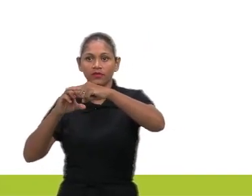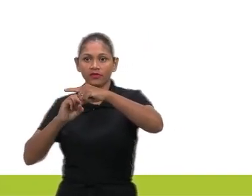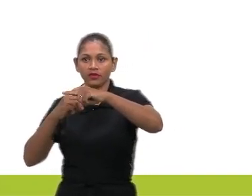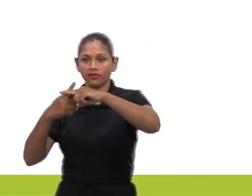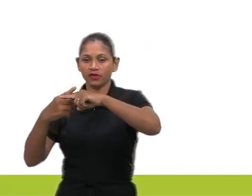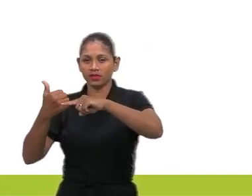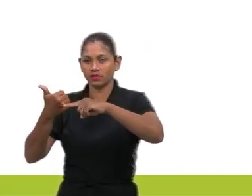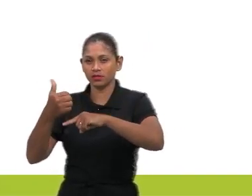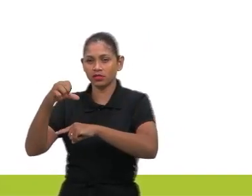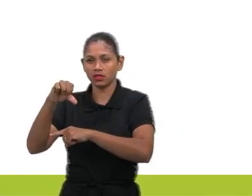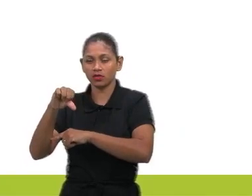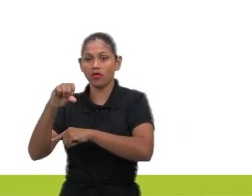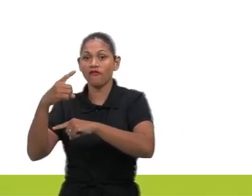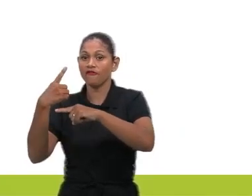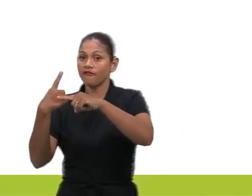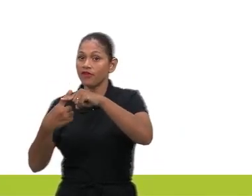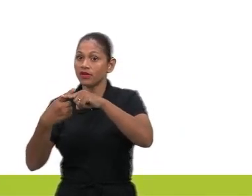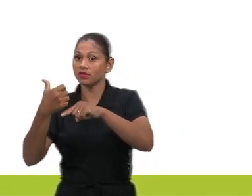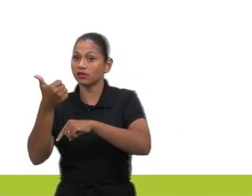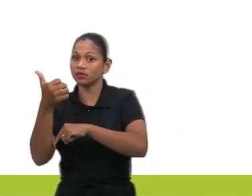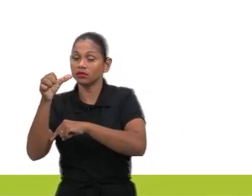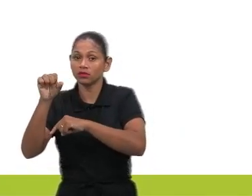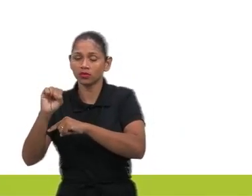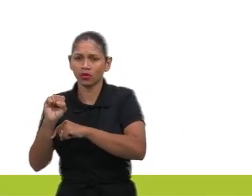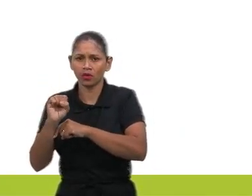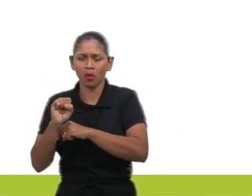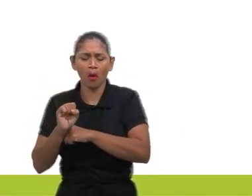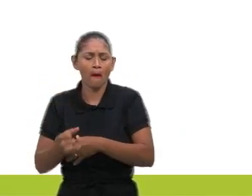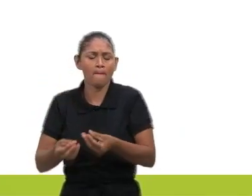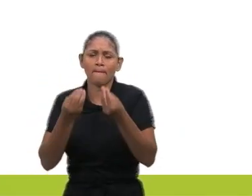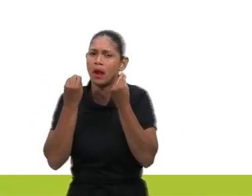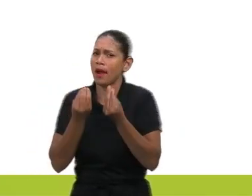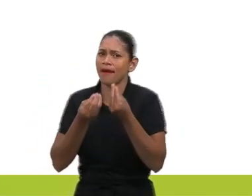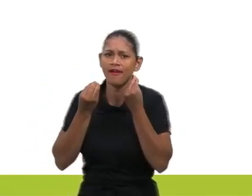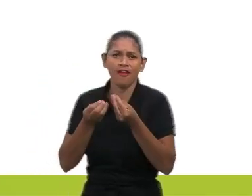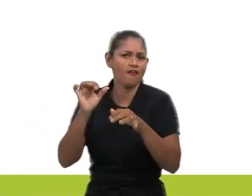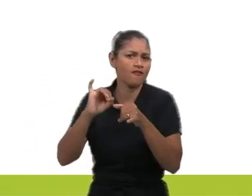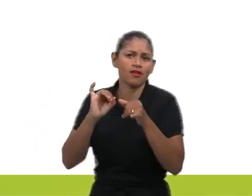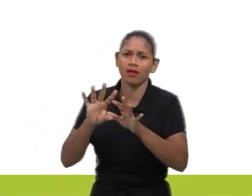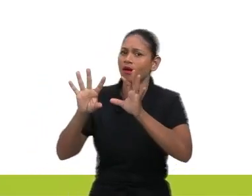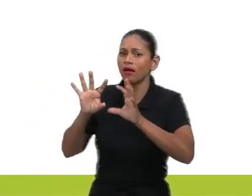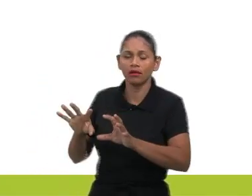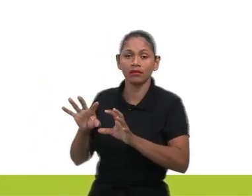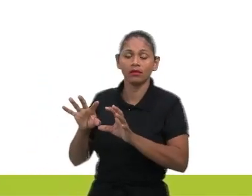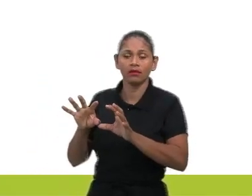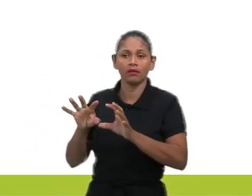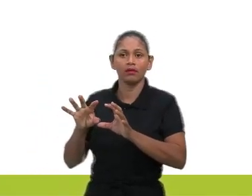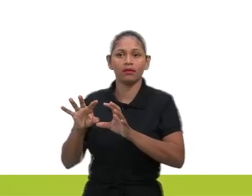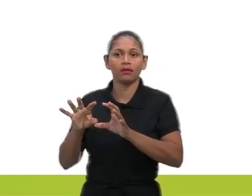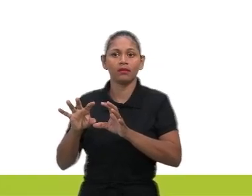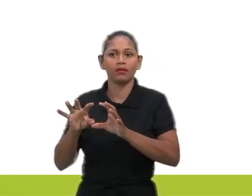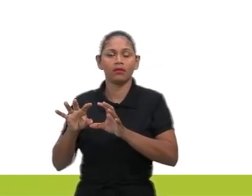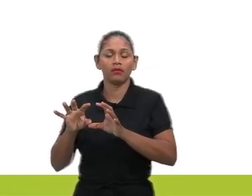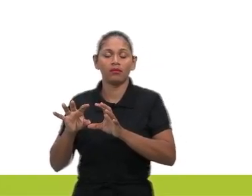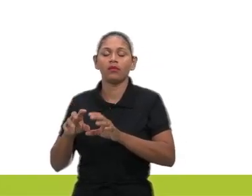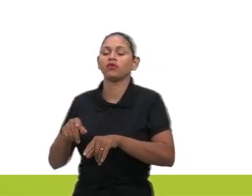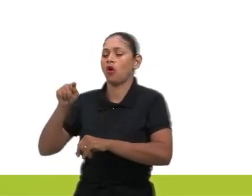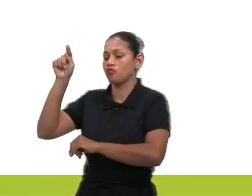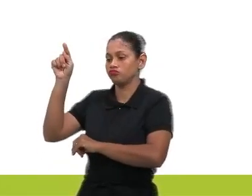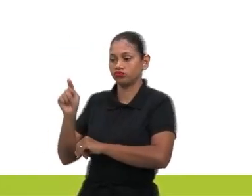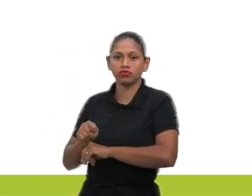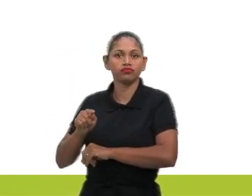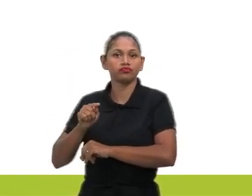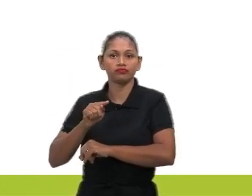19 vezes 18 fatorial. Professor, para que você faz isso? Se eu tenho a divisão, eu posso fazer o quê? Isso mesmo,